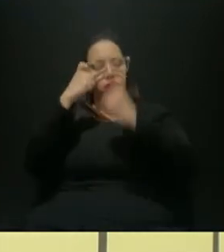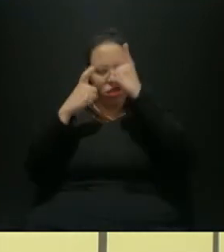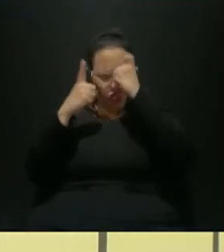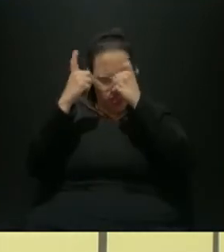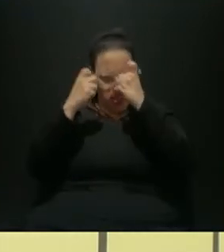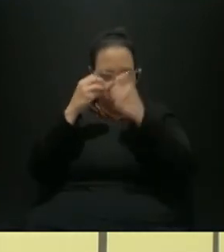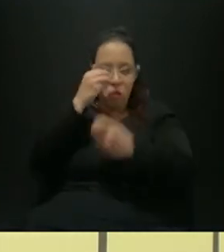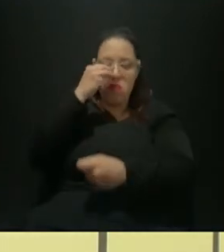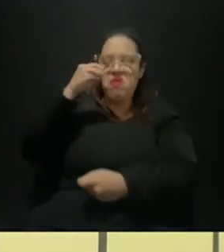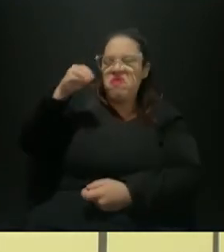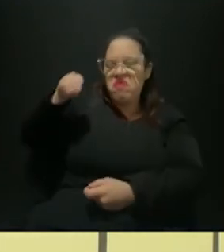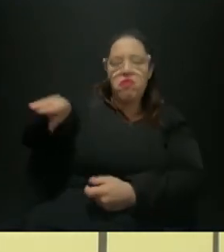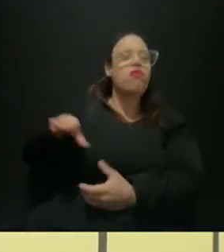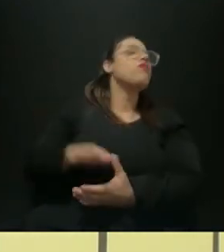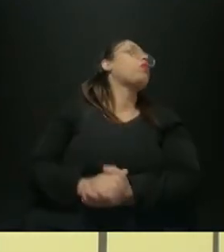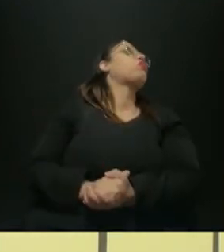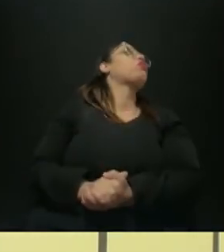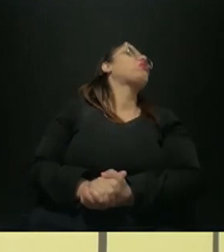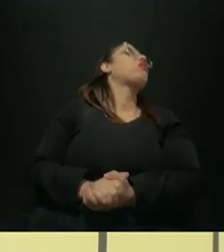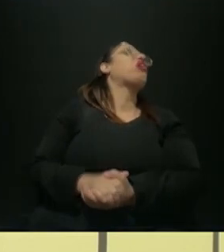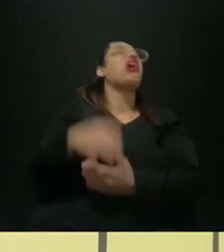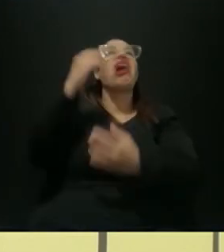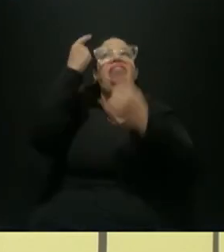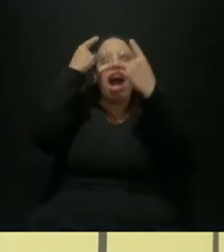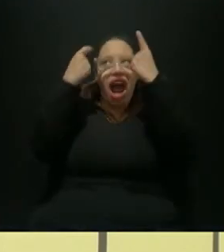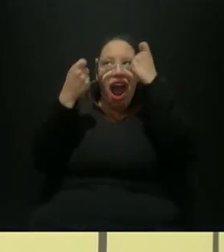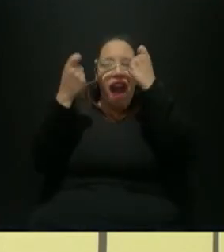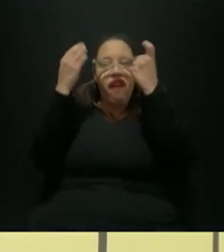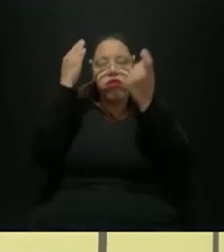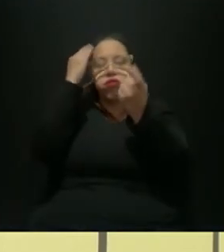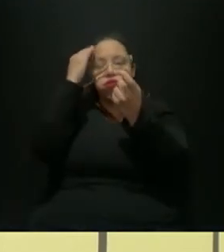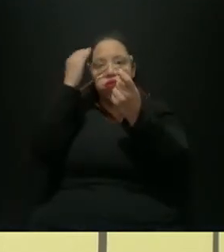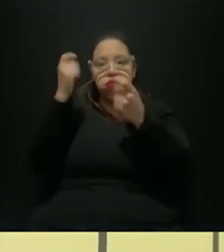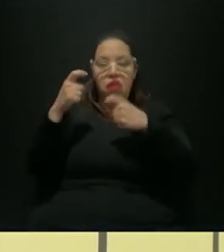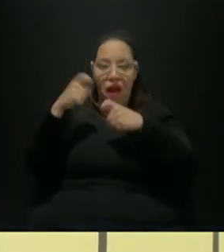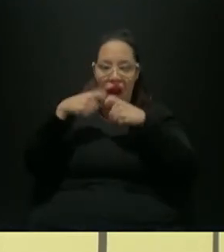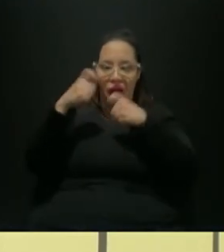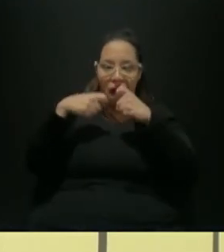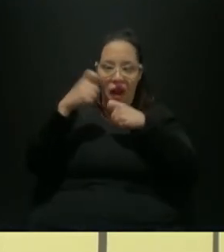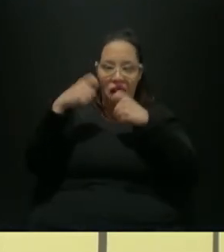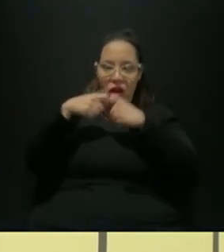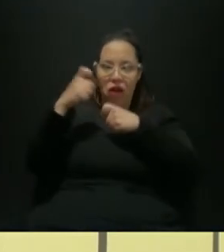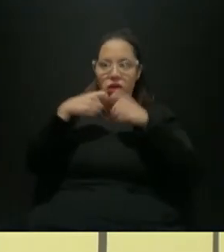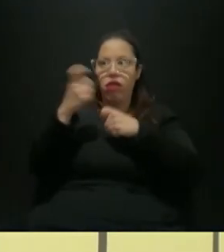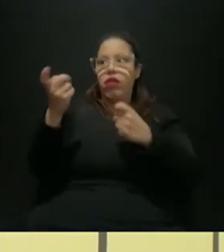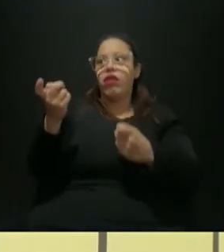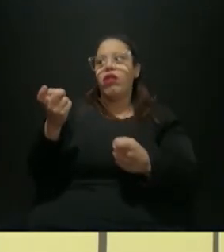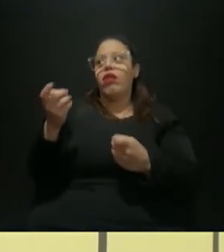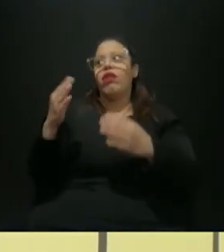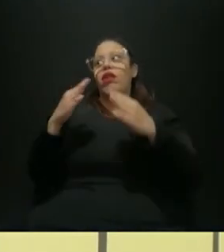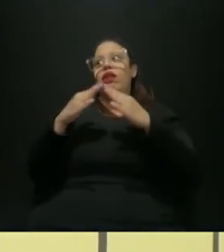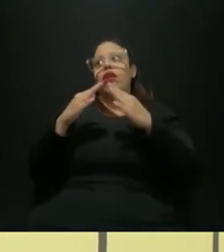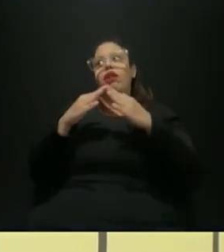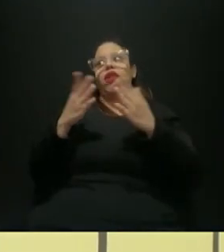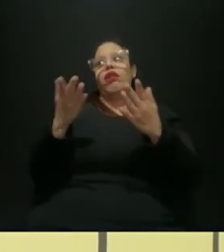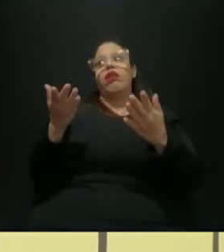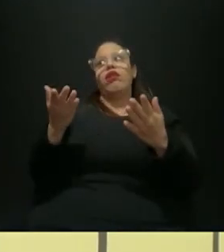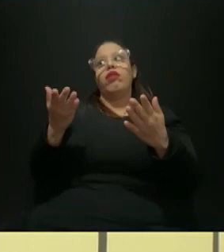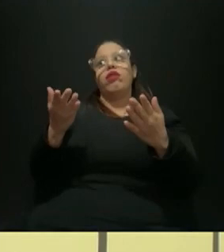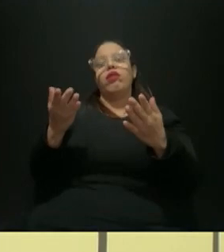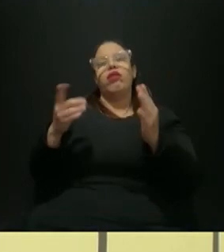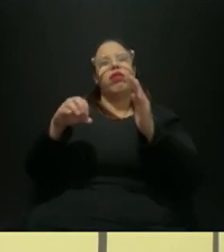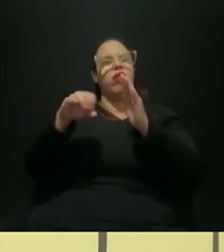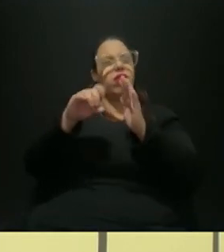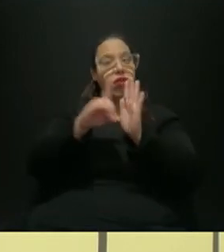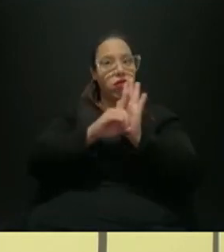severa, uma violência psicológica, uma violência sexual doméstica. E o sistema de garantia de direitos entra em